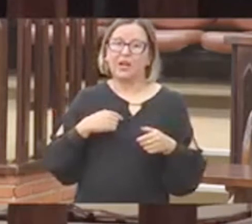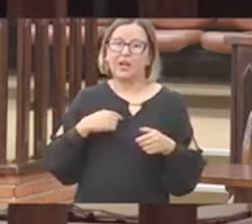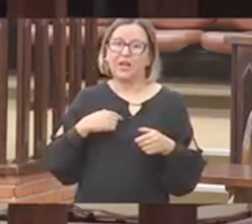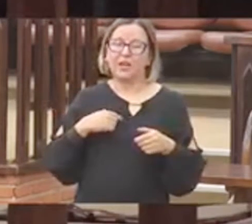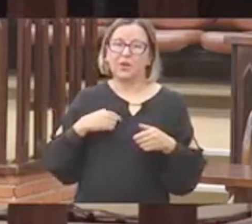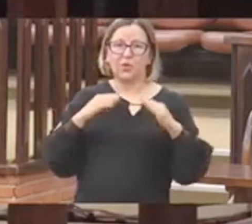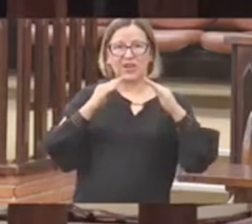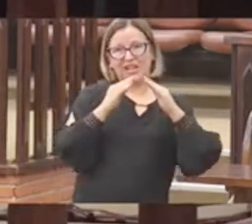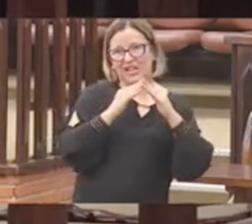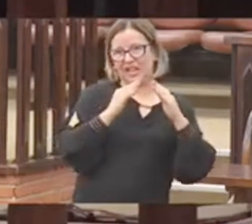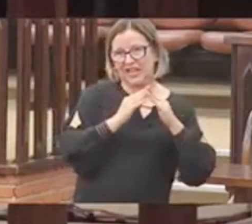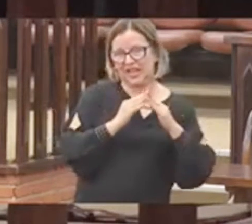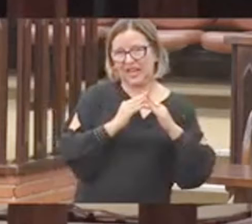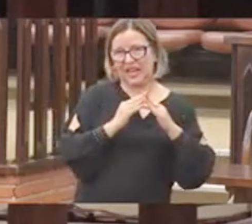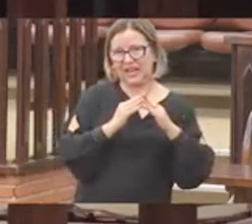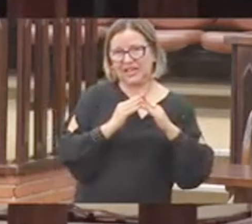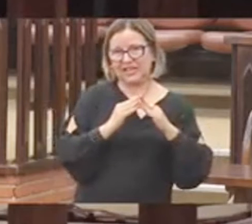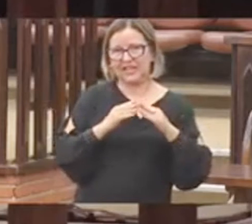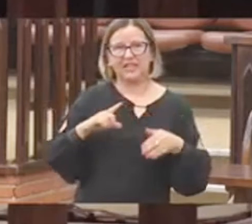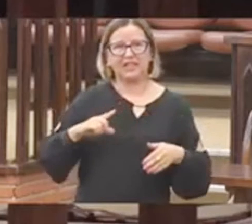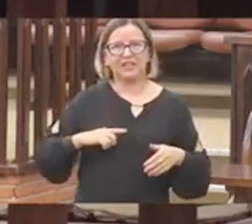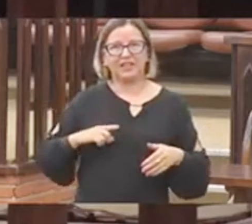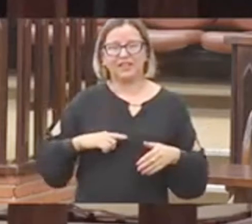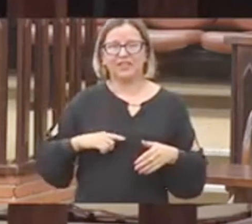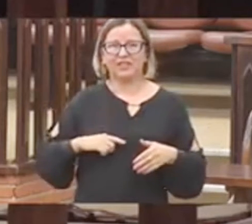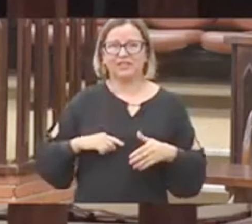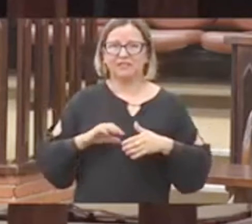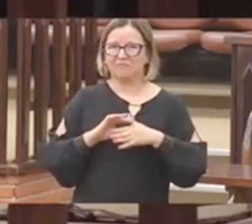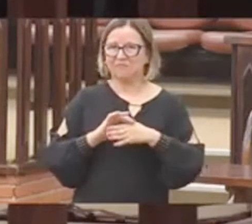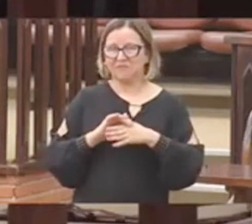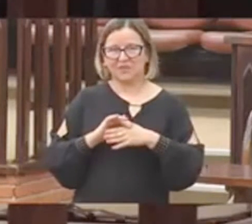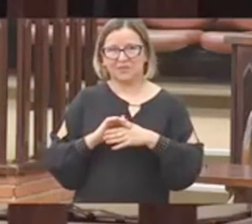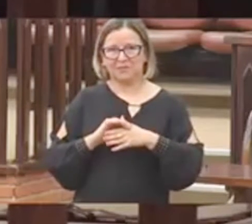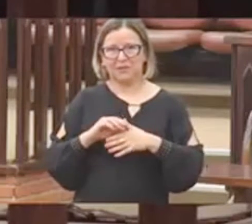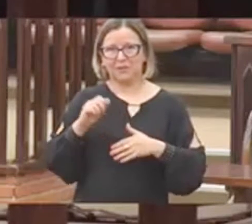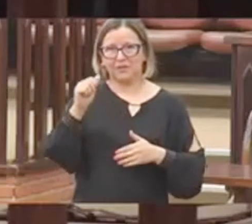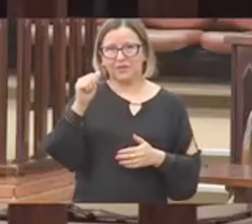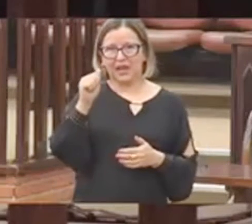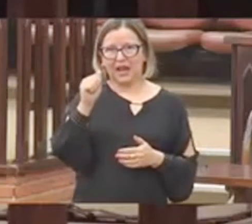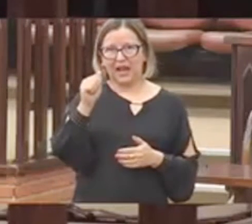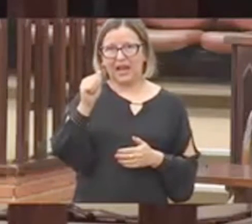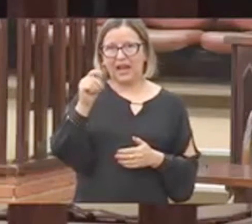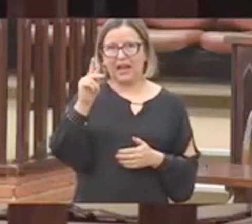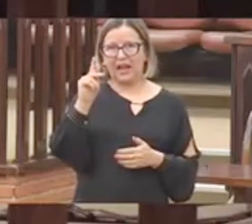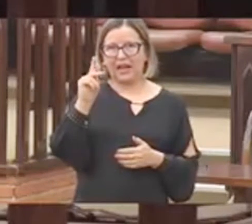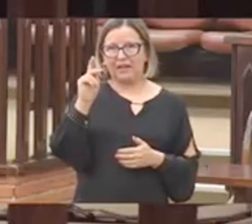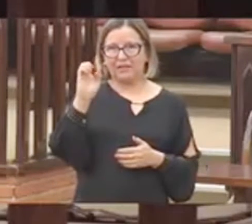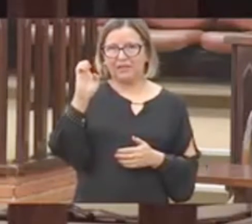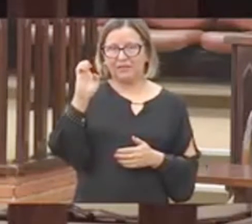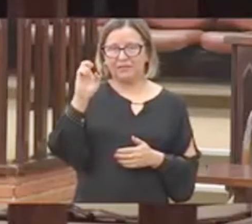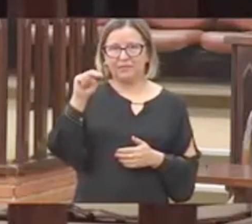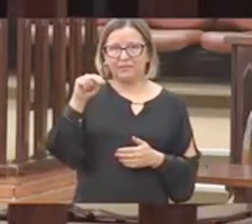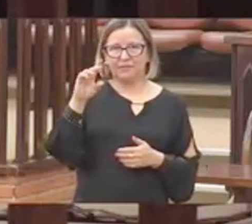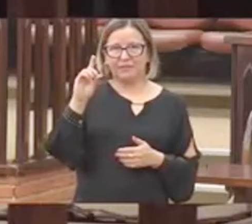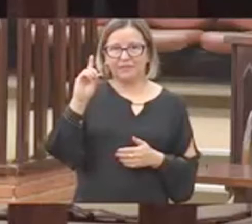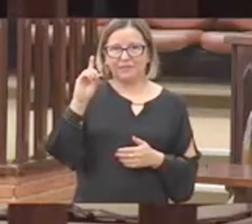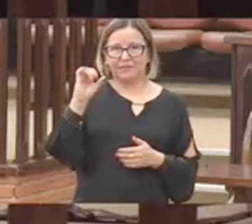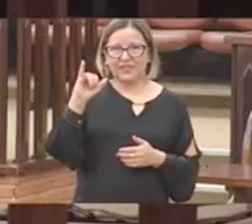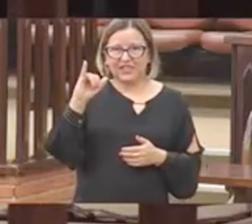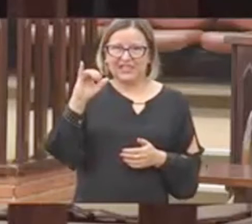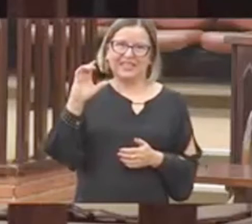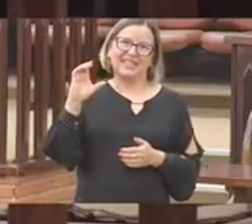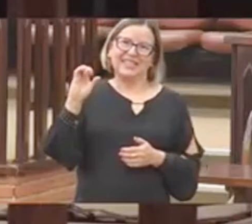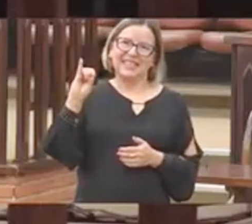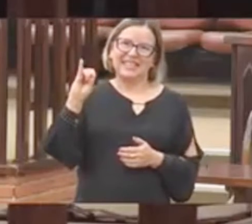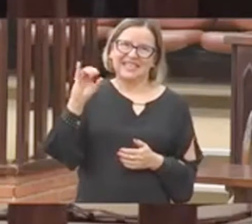de apendicite e teve que passar por uma cirurgia de urgência. Ele está bem, graças a Deus. Mas